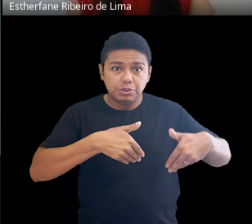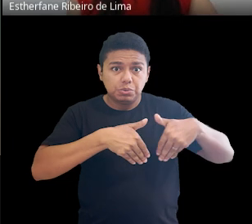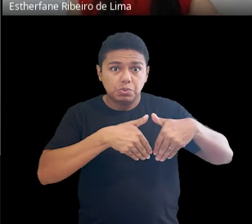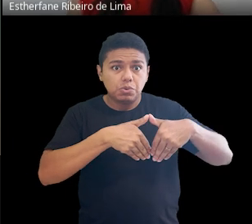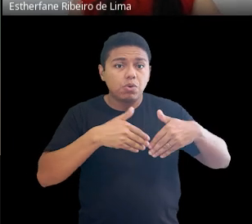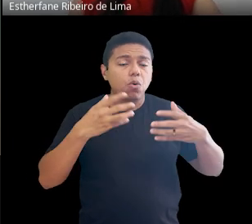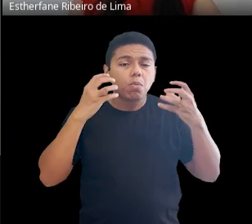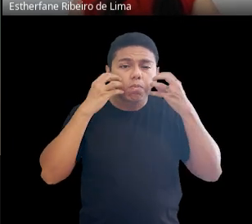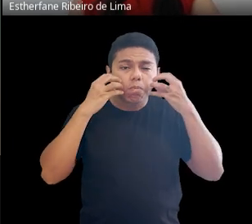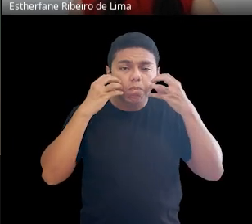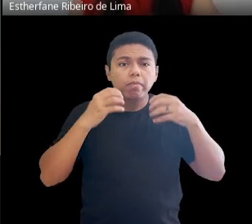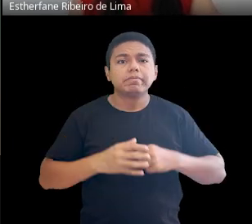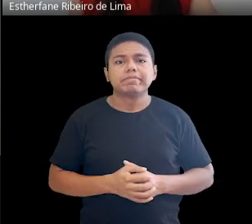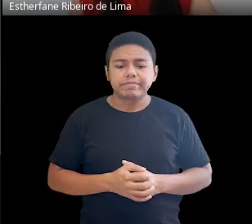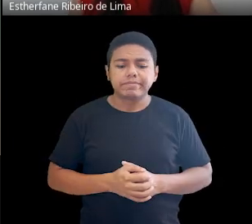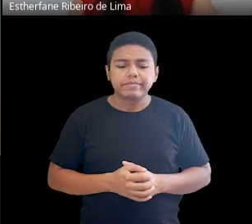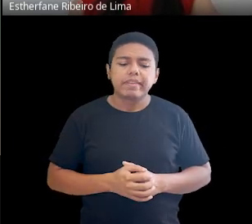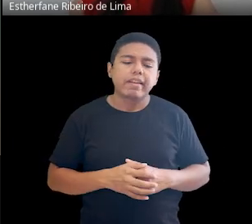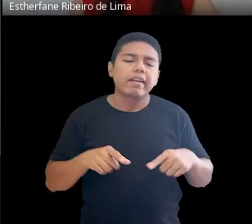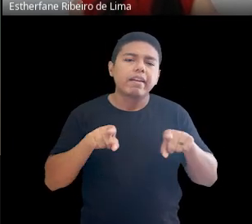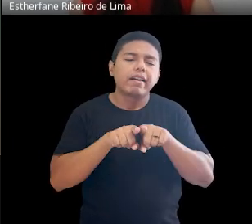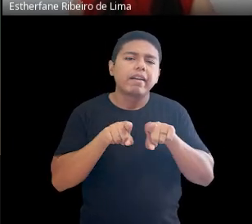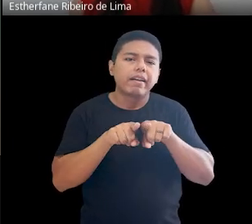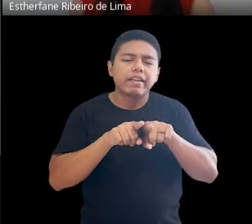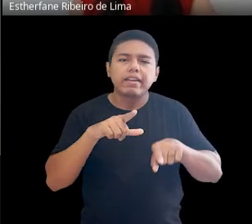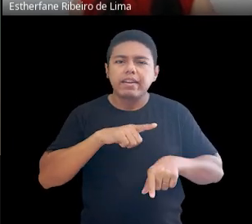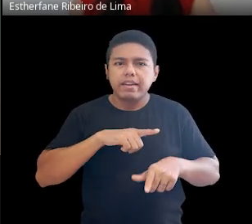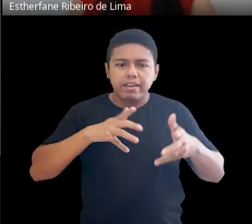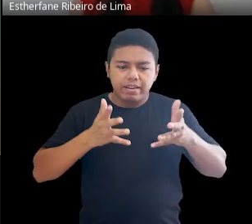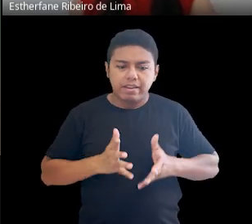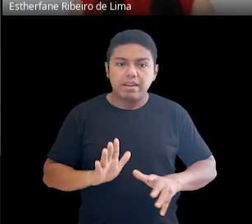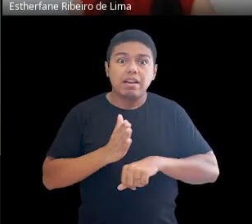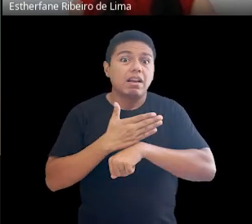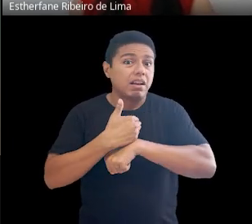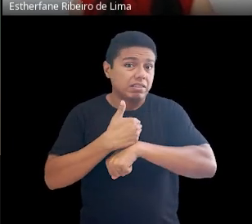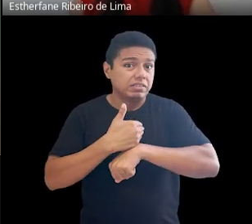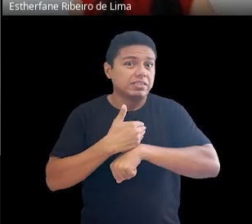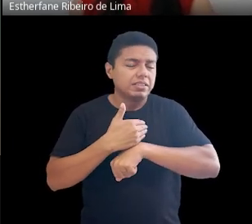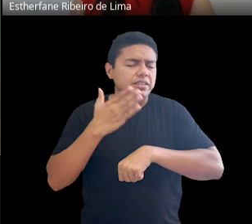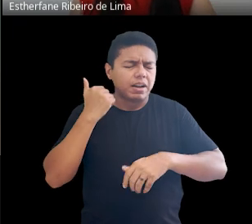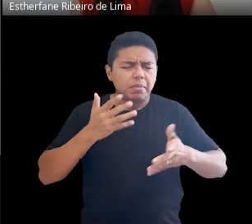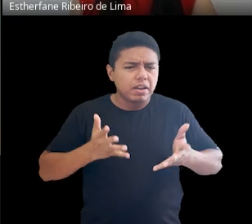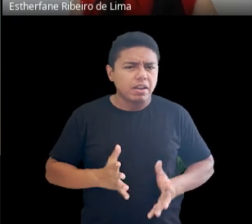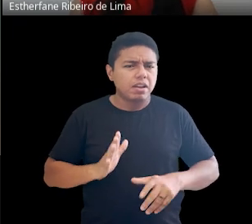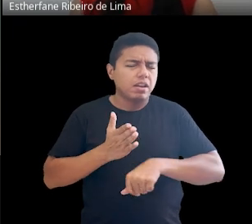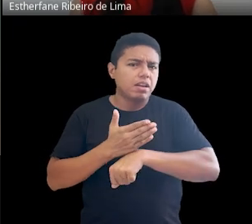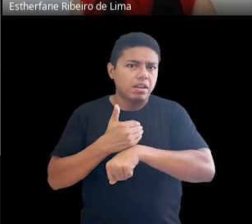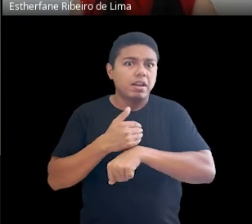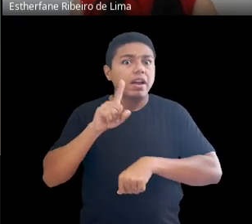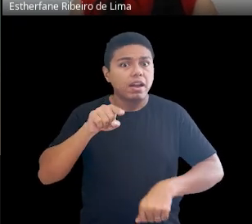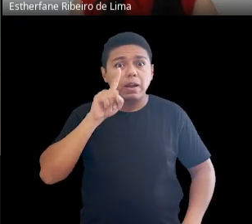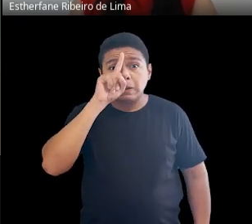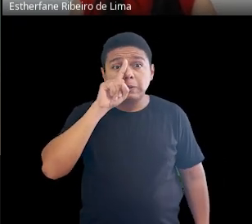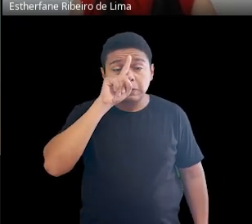teve perdas gestacionais prévias? Se já teve trabalho de parto prematuro? Sabemos que trabalho de parto prematuro é um fator de